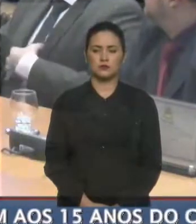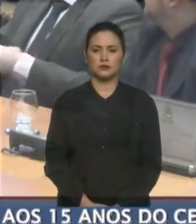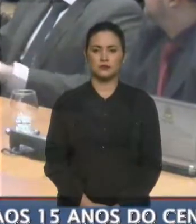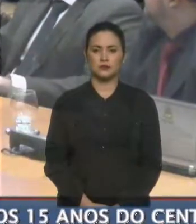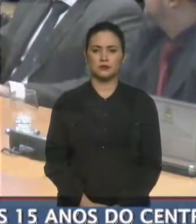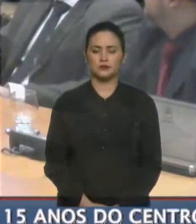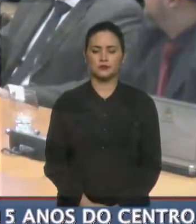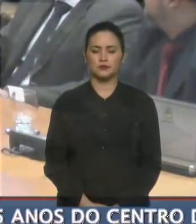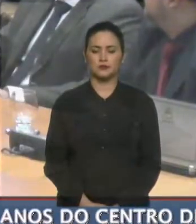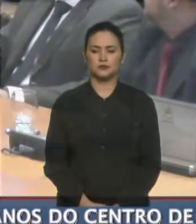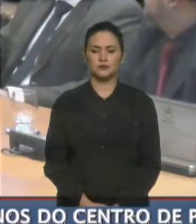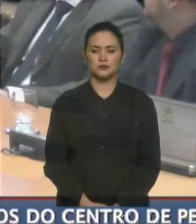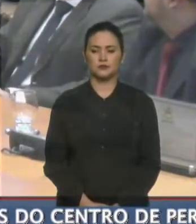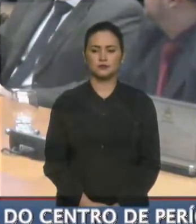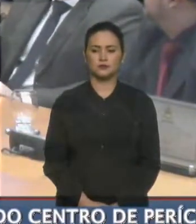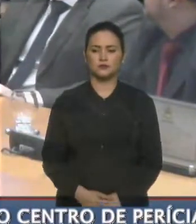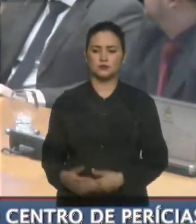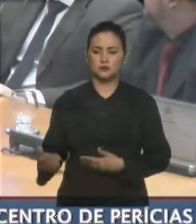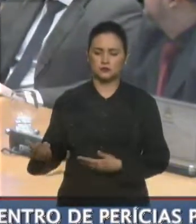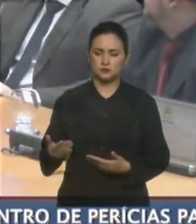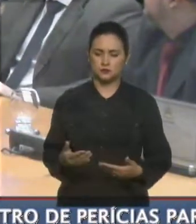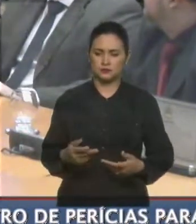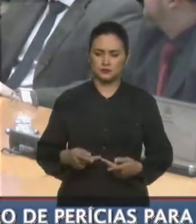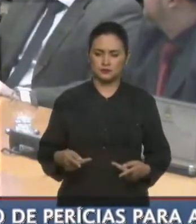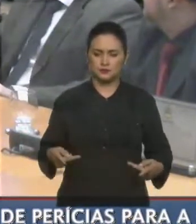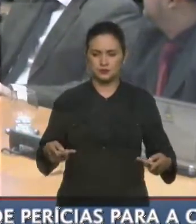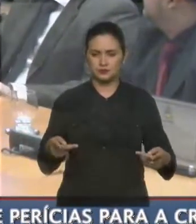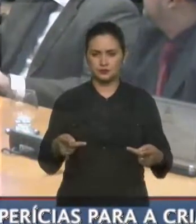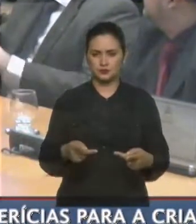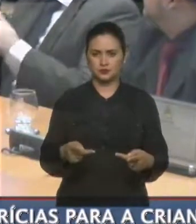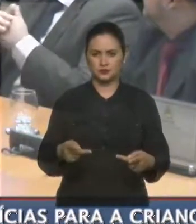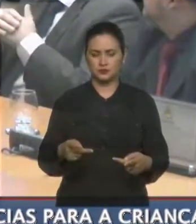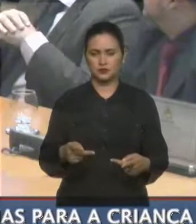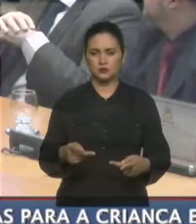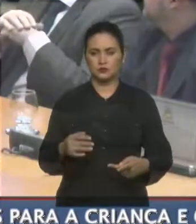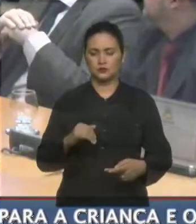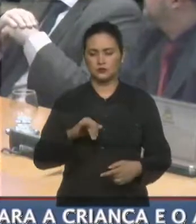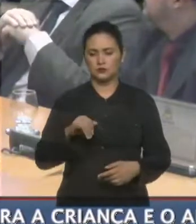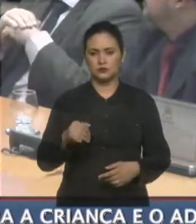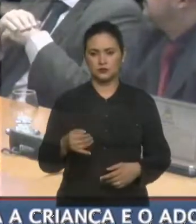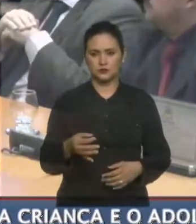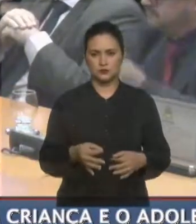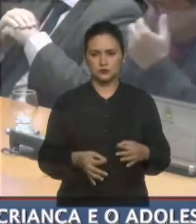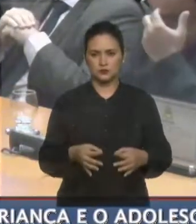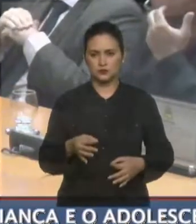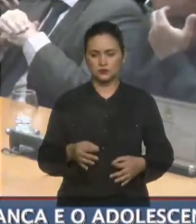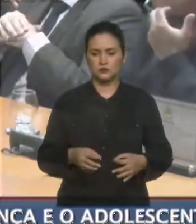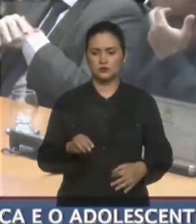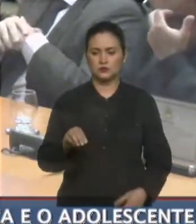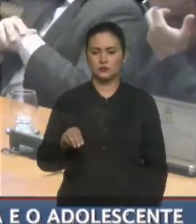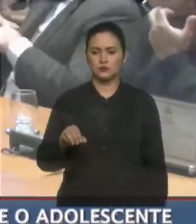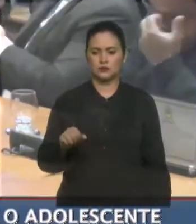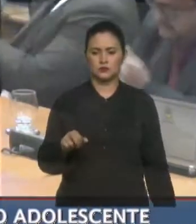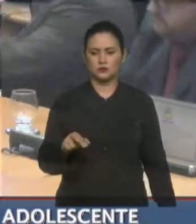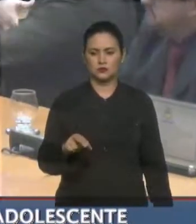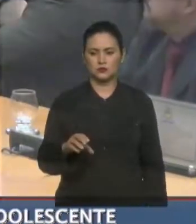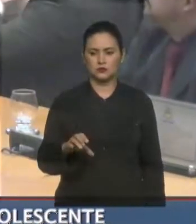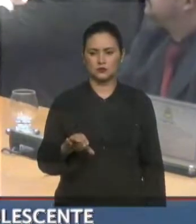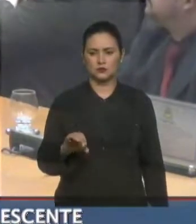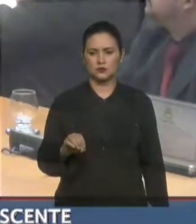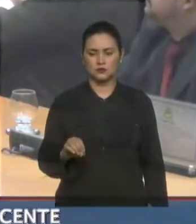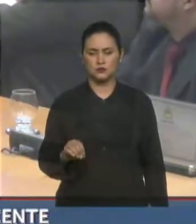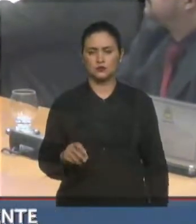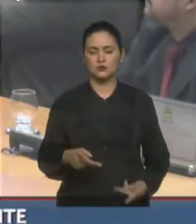Concedo a palavra ao senhor promotor de justiça, Márcio Tadeu, promotor da Infância